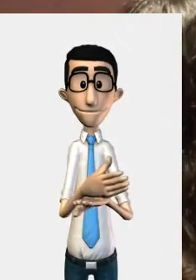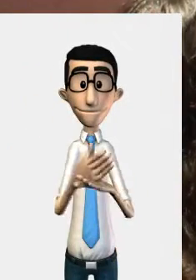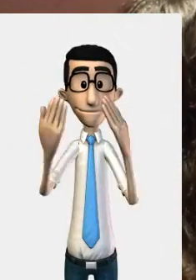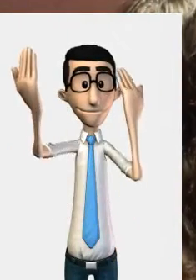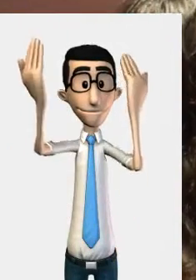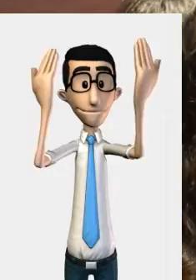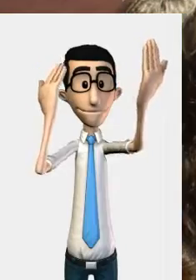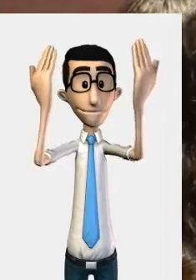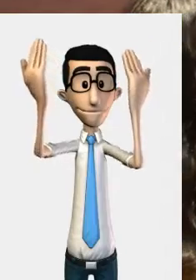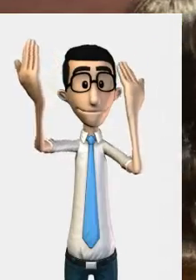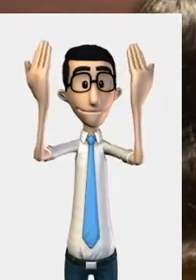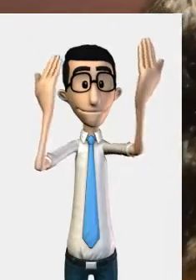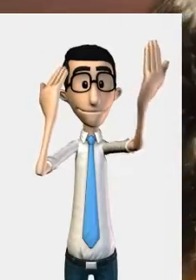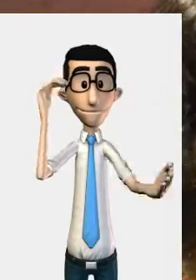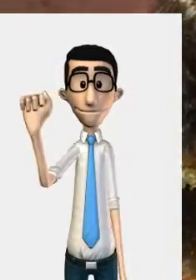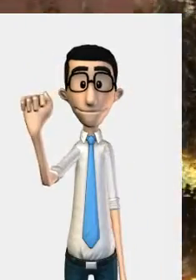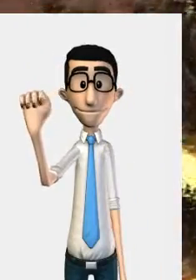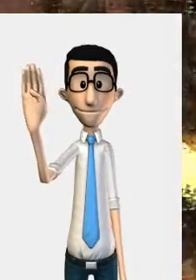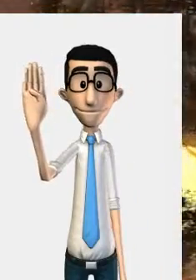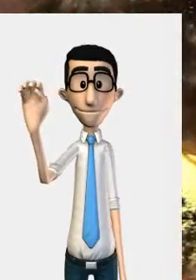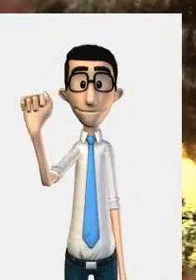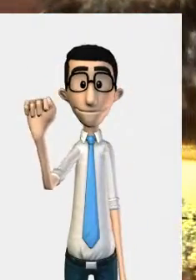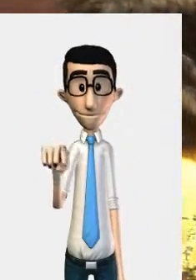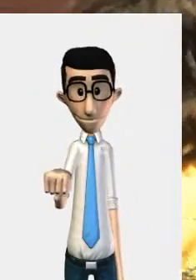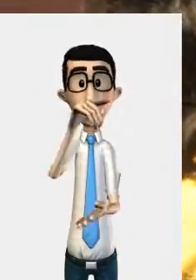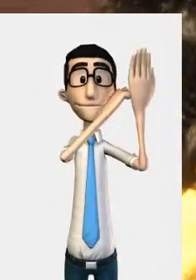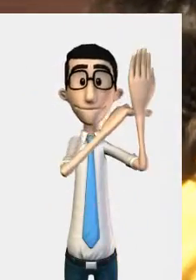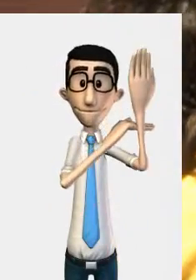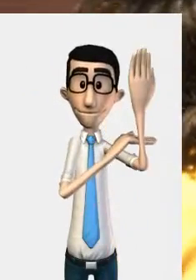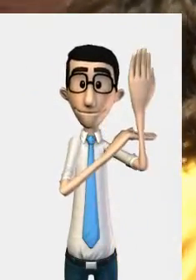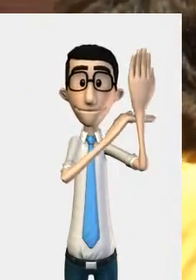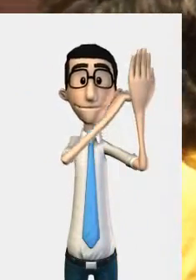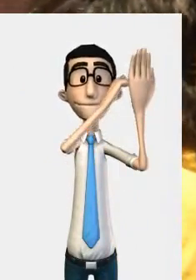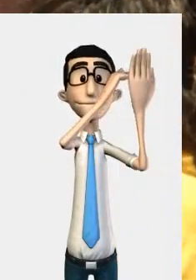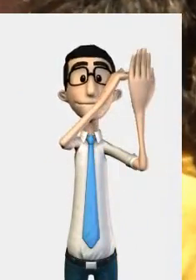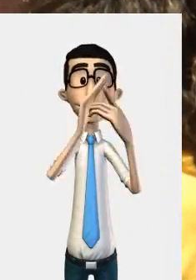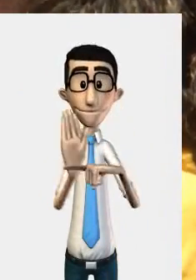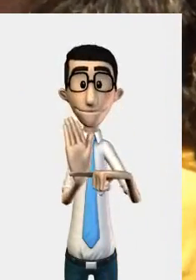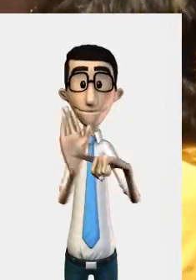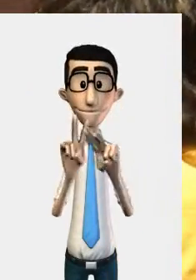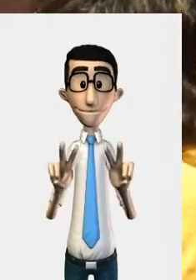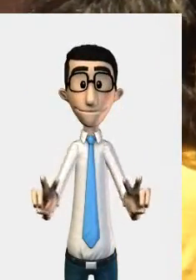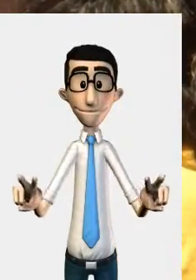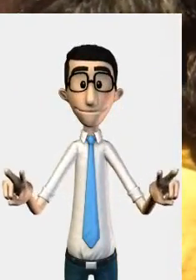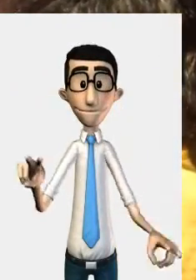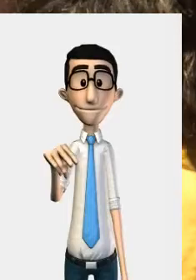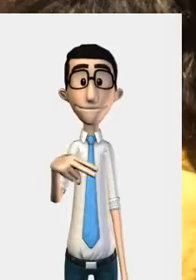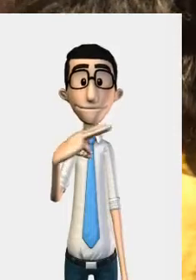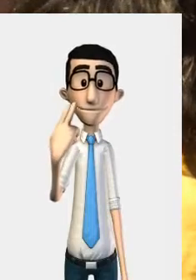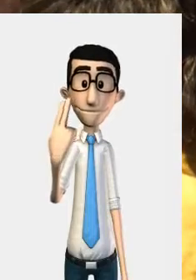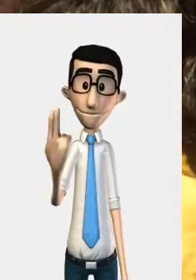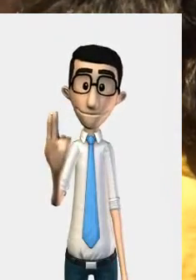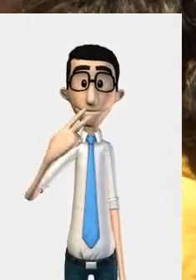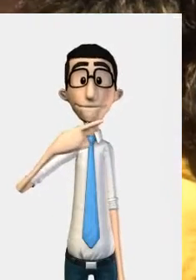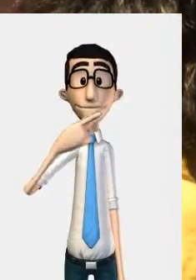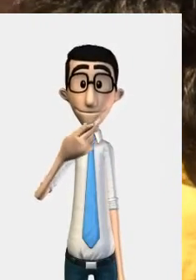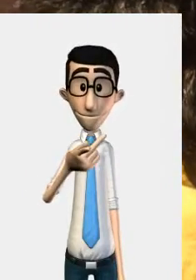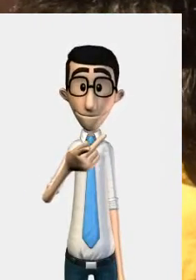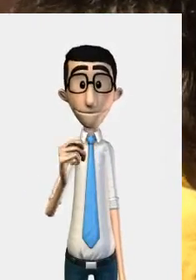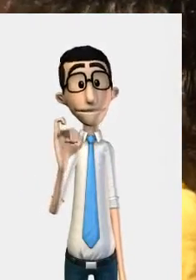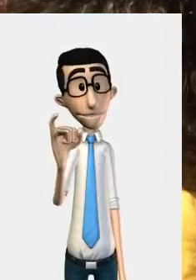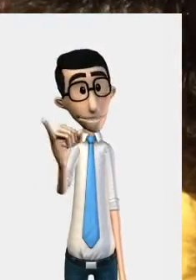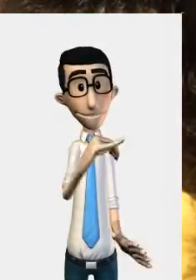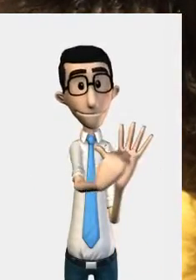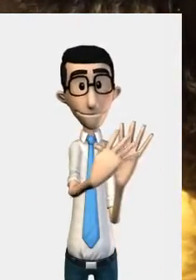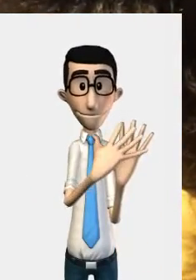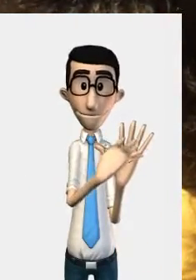a mesma coisa, só uma questão de tempo. A terapia ABA, ela está muito mais focada em identificar os pontos fortes e